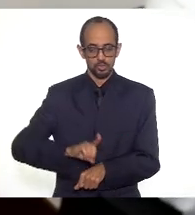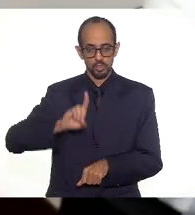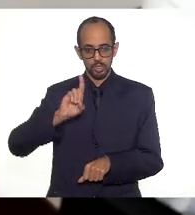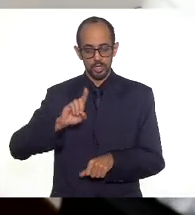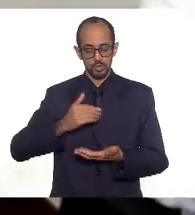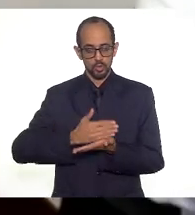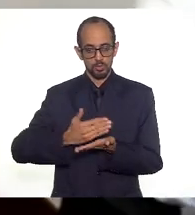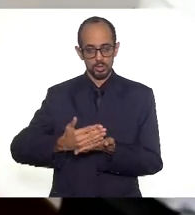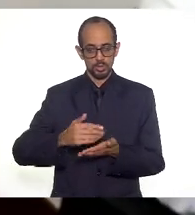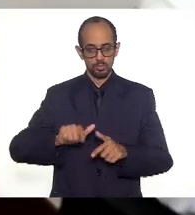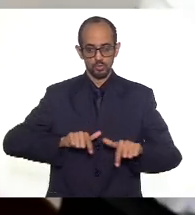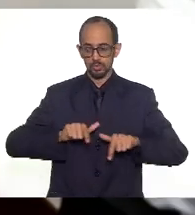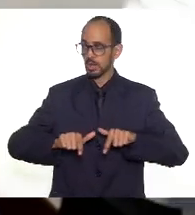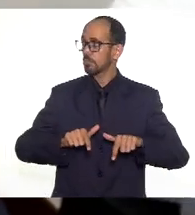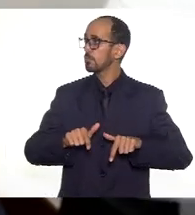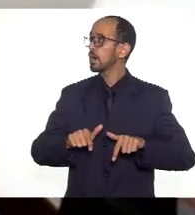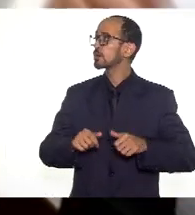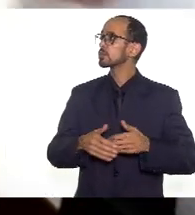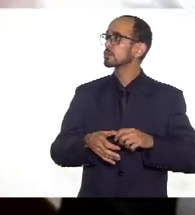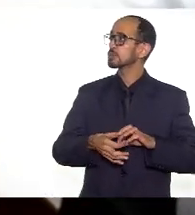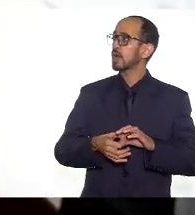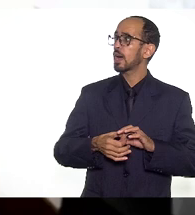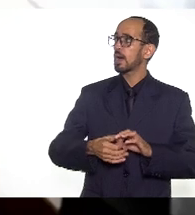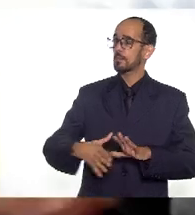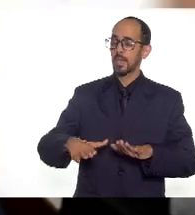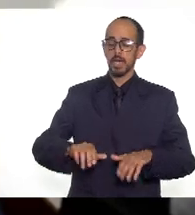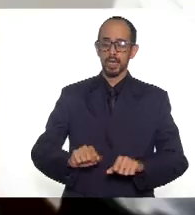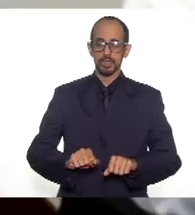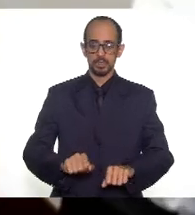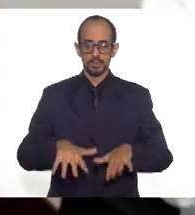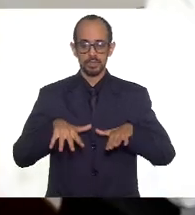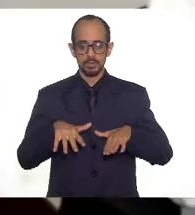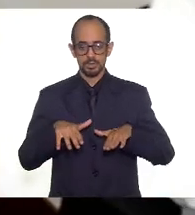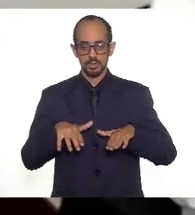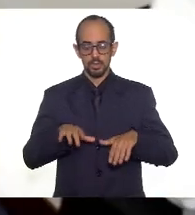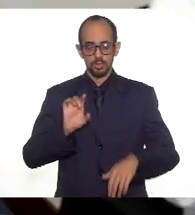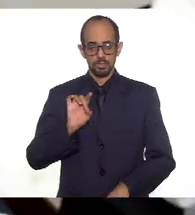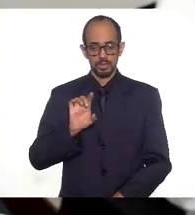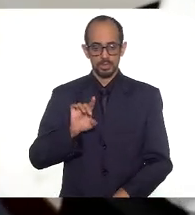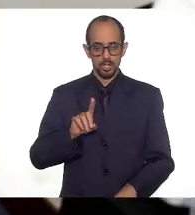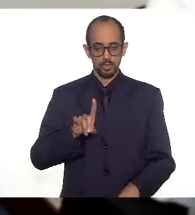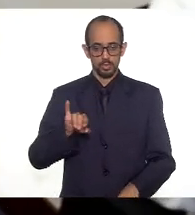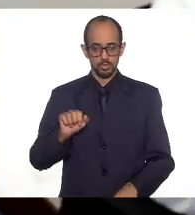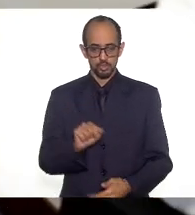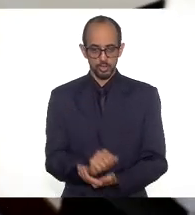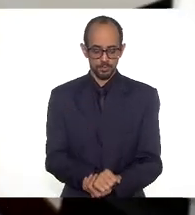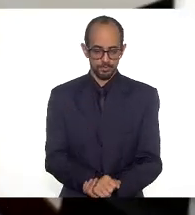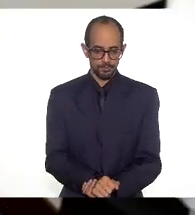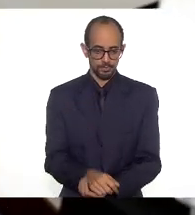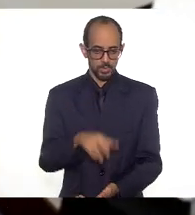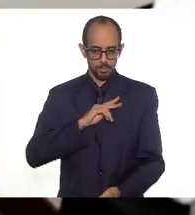nossos trabalhos. Está aberta a segunda sessão extraordinária do dia. A presidência